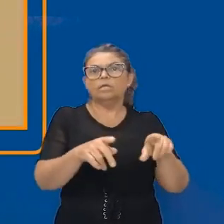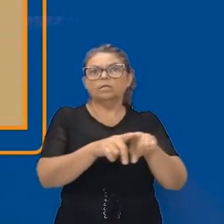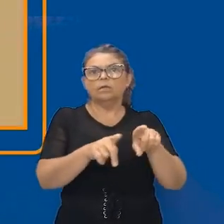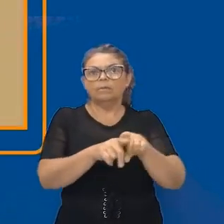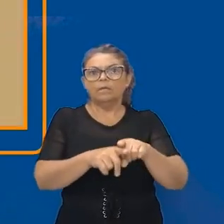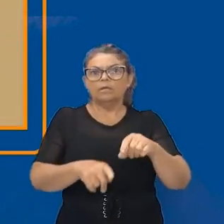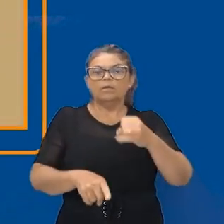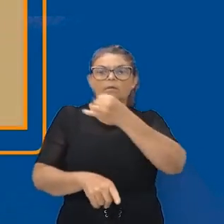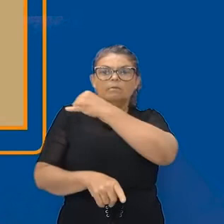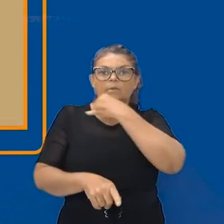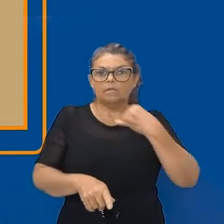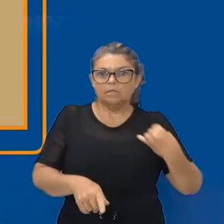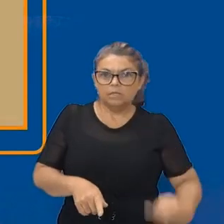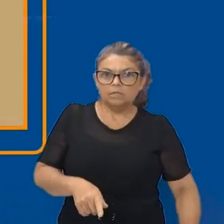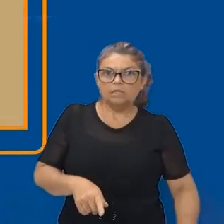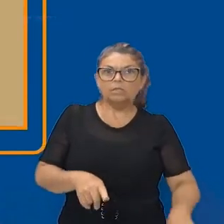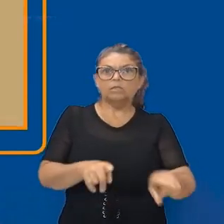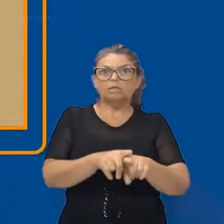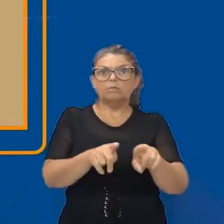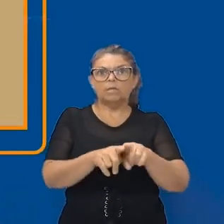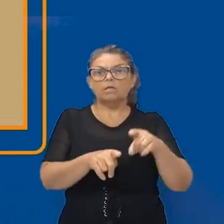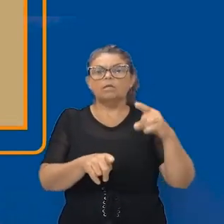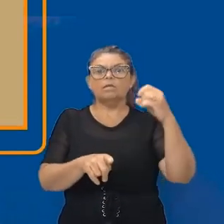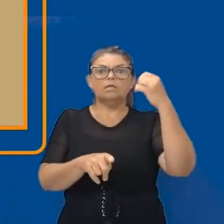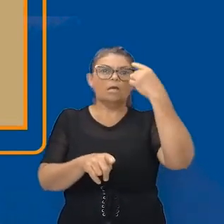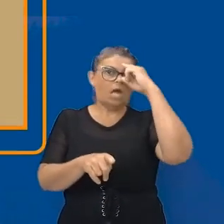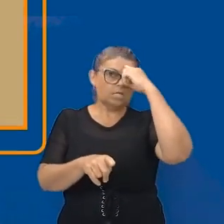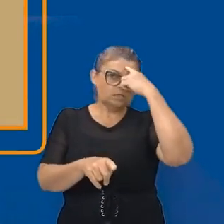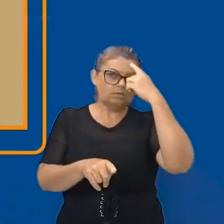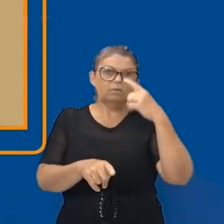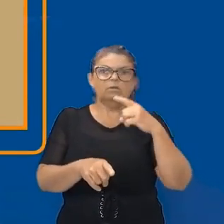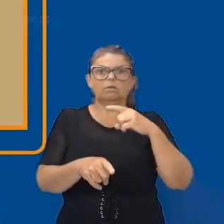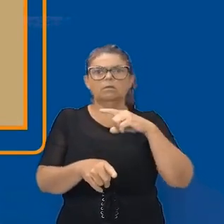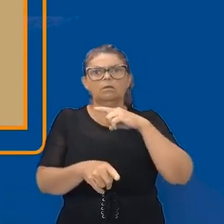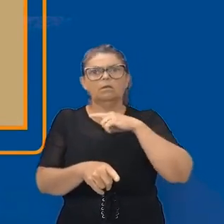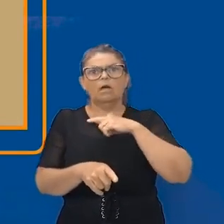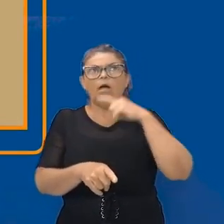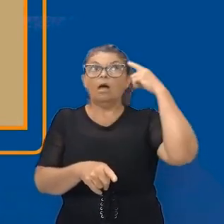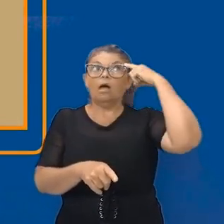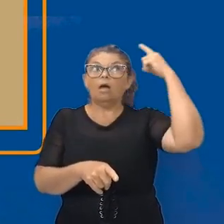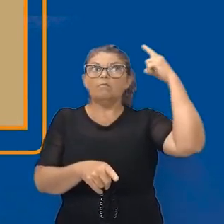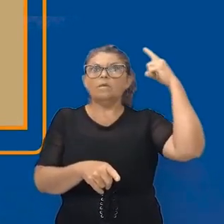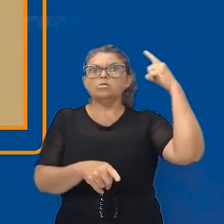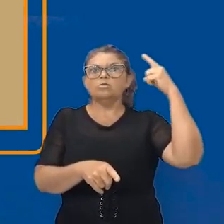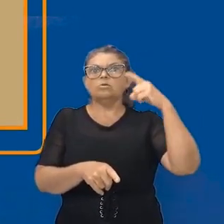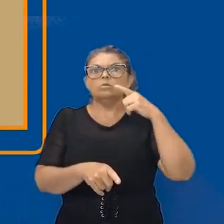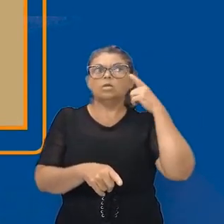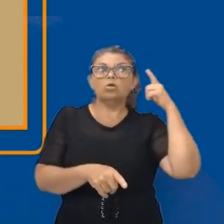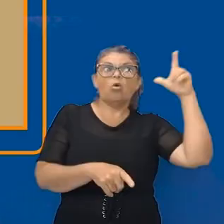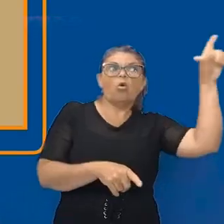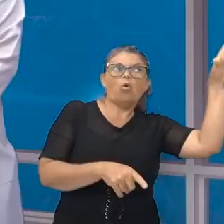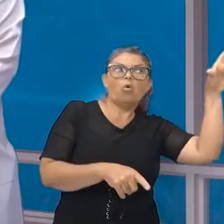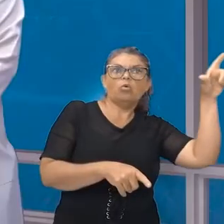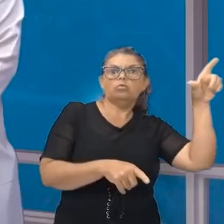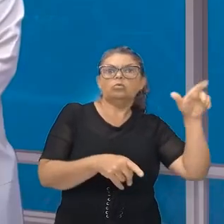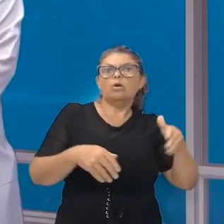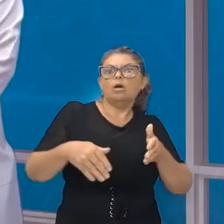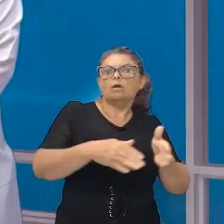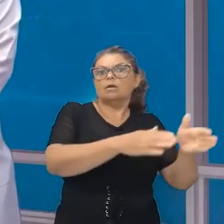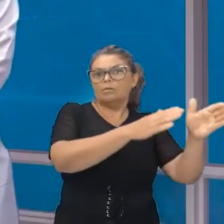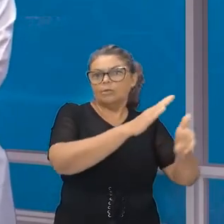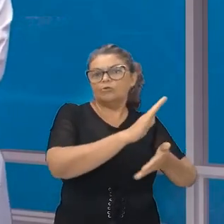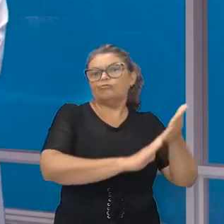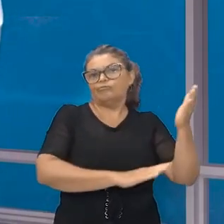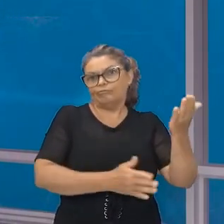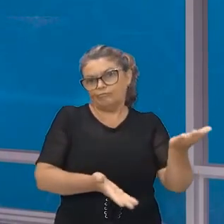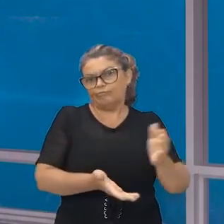desta situação, os portugueses precisavam encontrar uma rota alternativa para o Oriente, que não passasse pelo Mediterrâneo. Viram aí